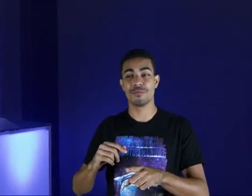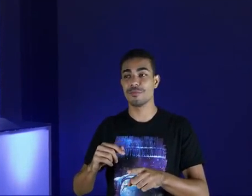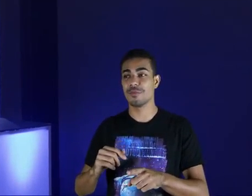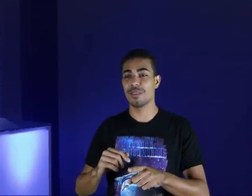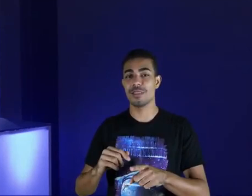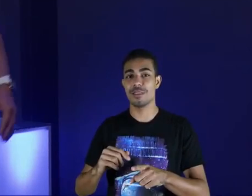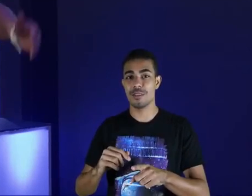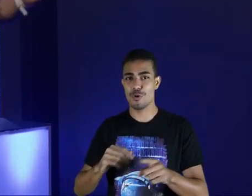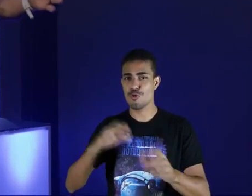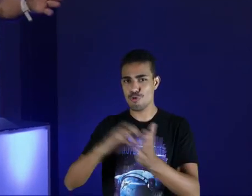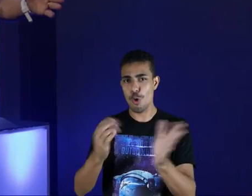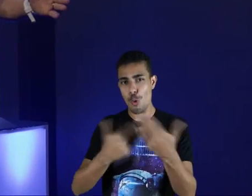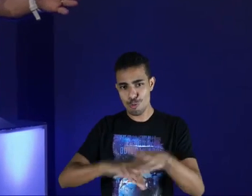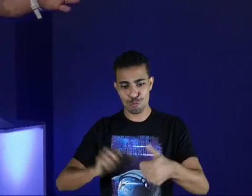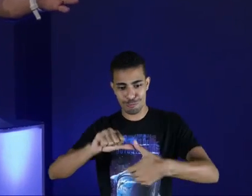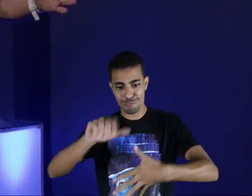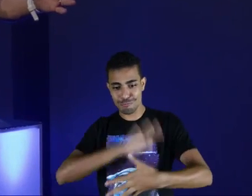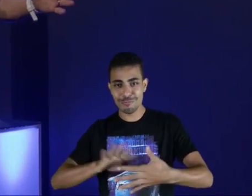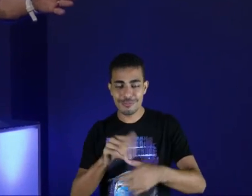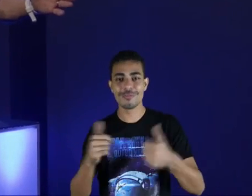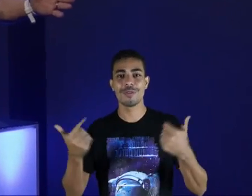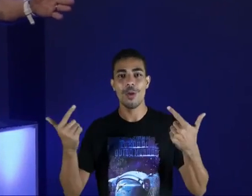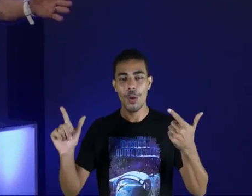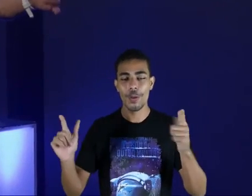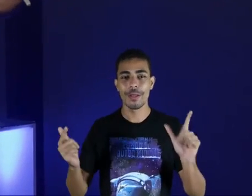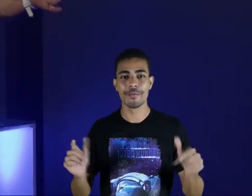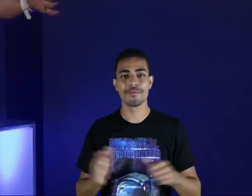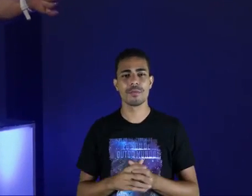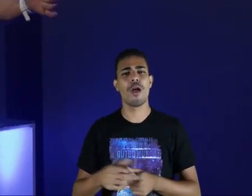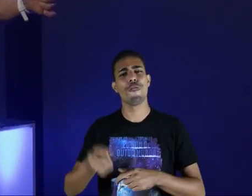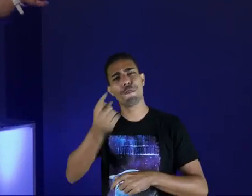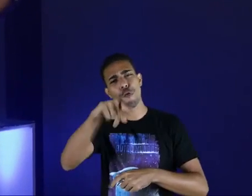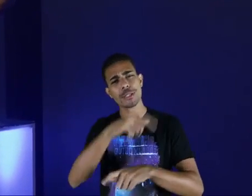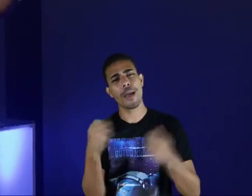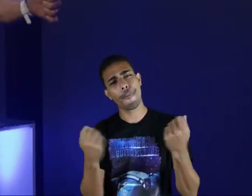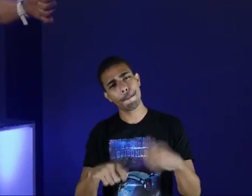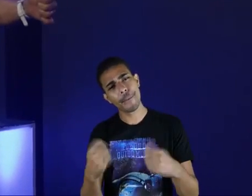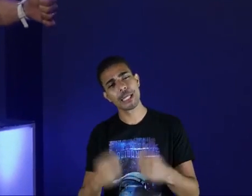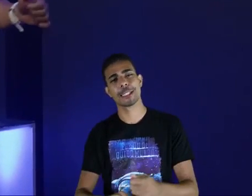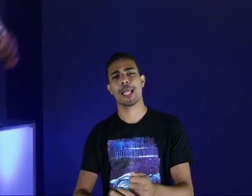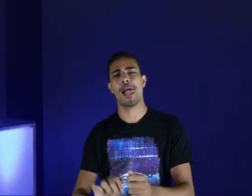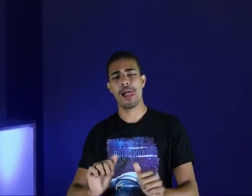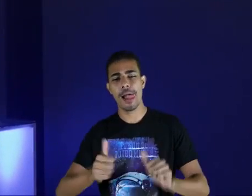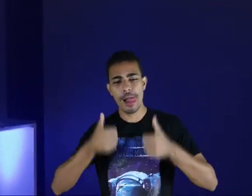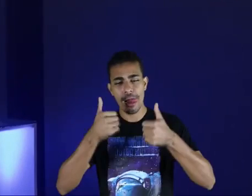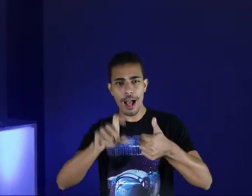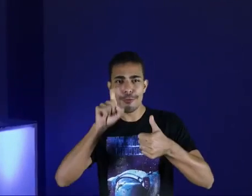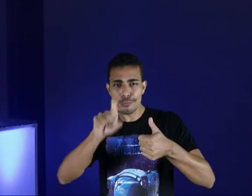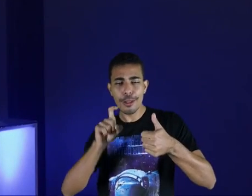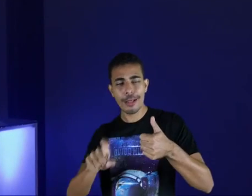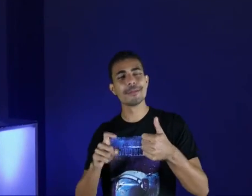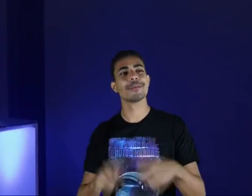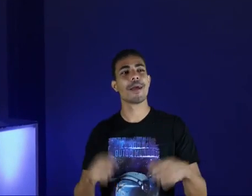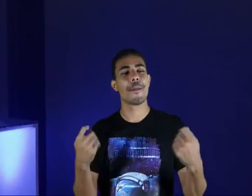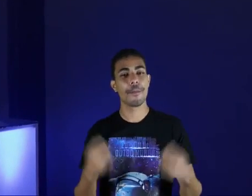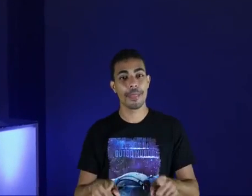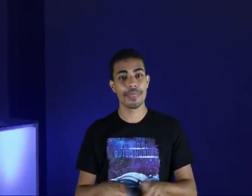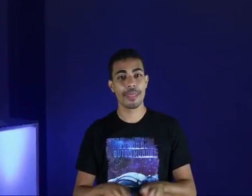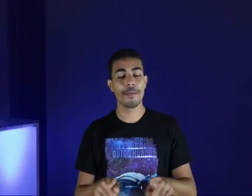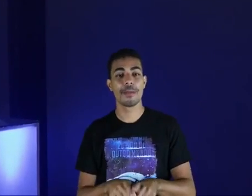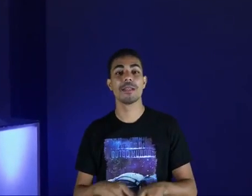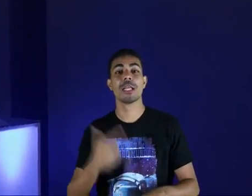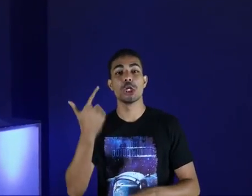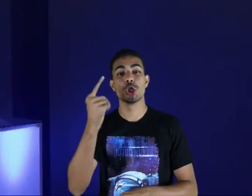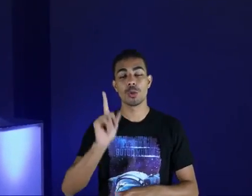o nosso processo. A princípio, você precisa dar aí a sua curtida, dar o seu like nessa telinha que vai começar a aparecer para você